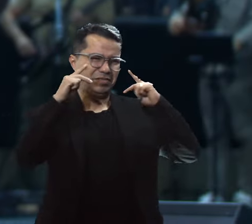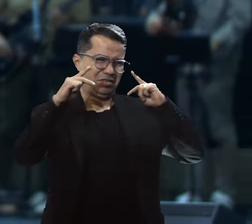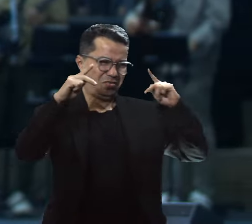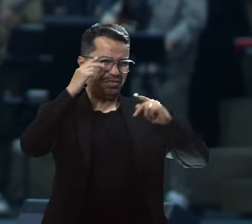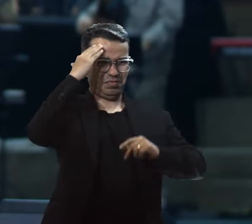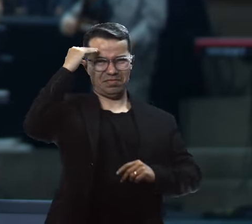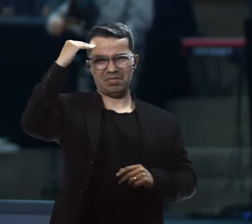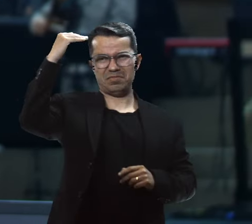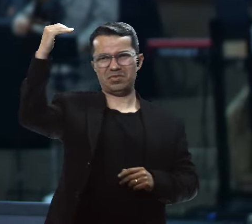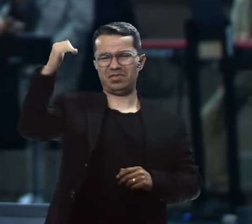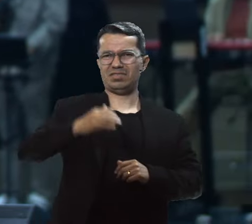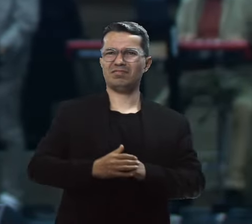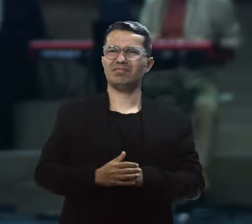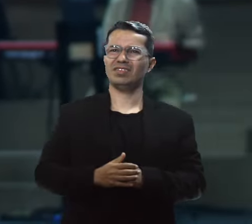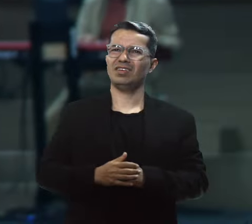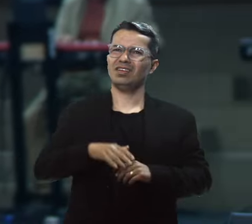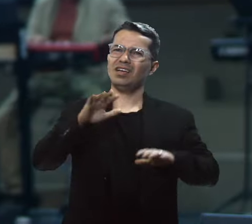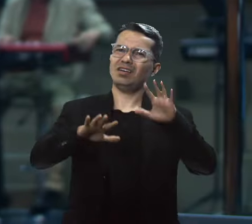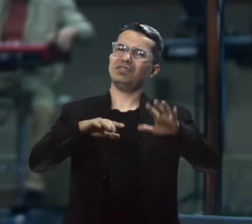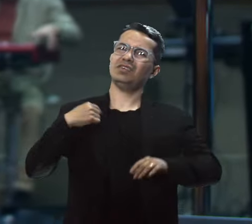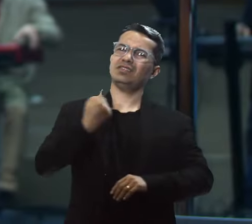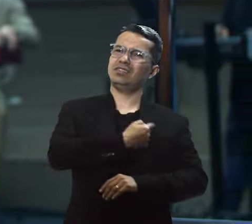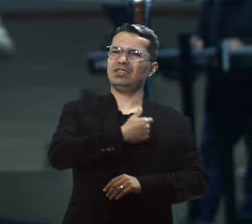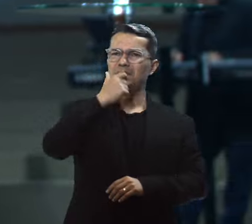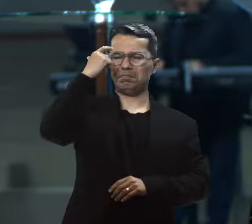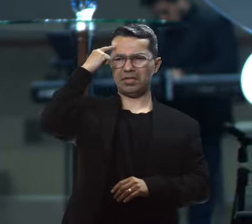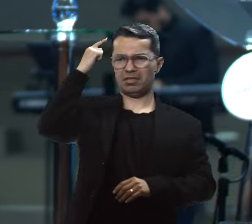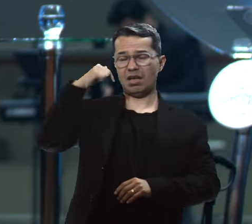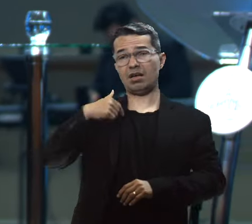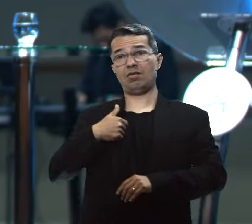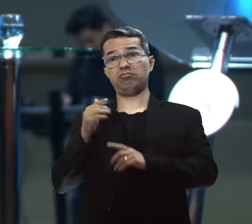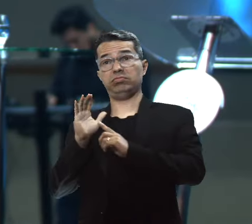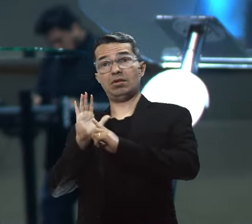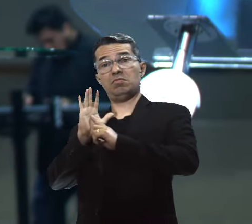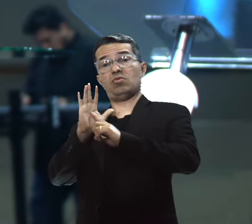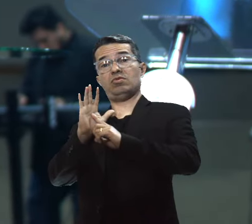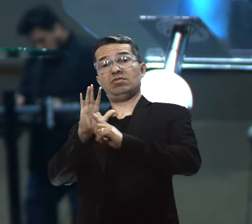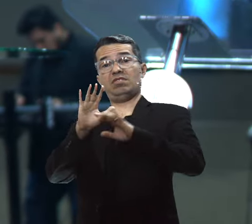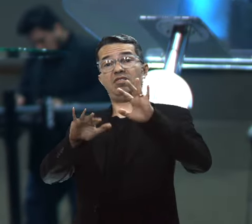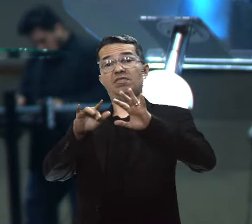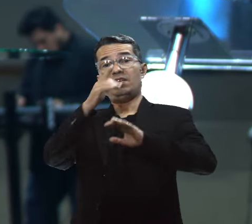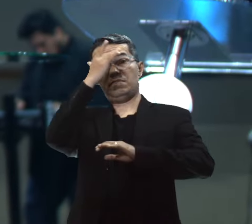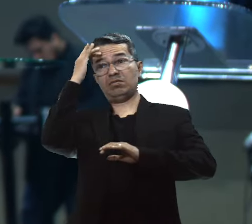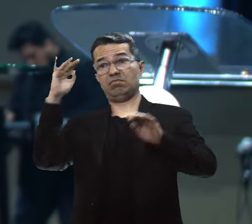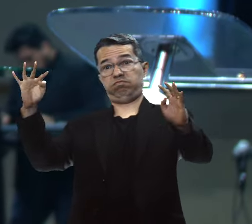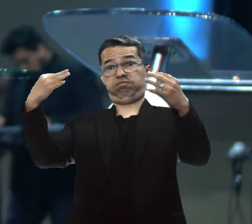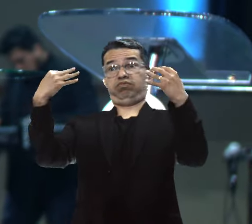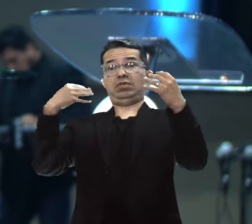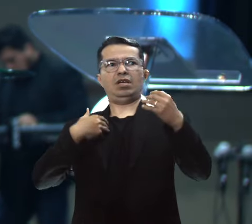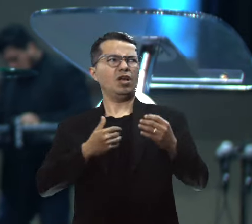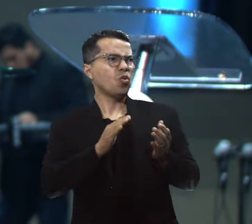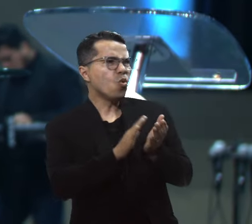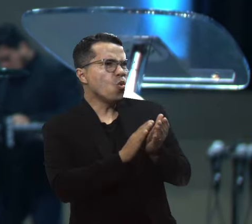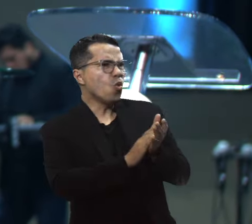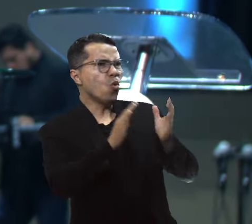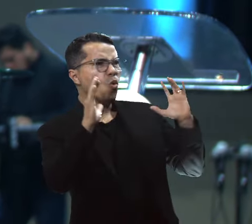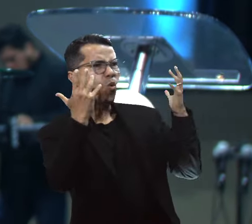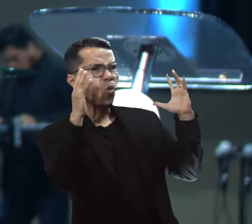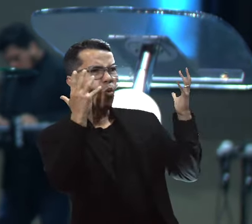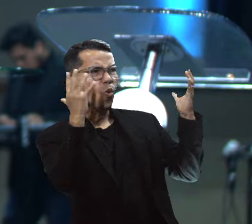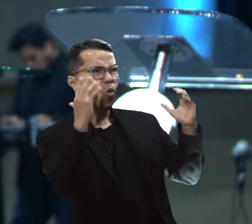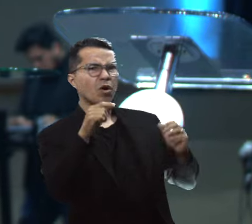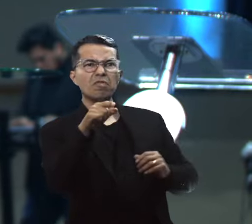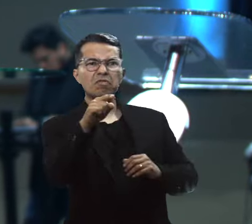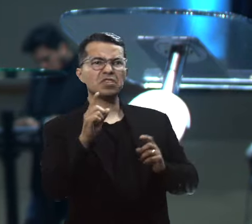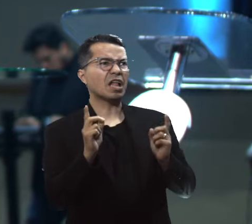Eu não quero falar de performance. Talvez os outros estejam te aplaudindo. Nossa, você bateu recorde de vendas, tua